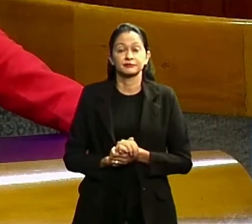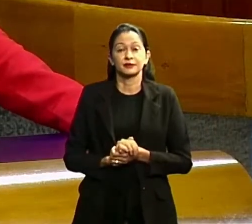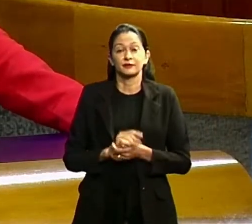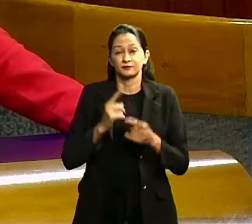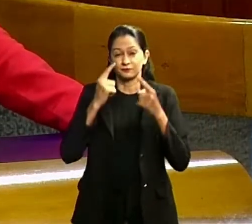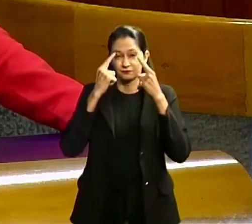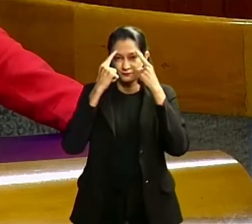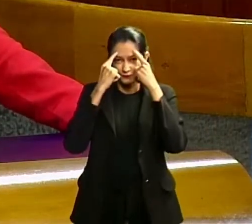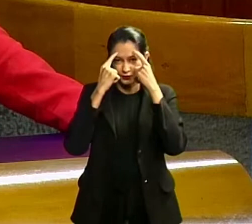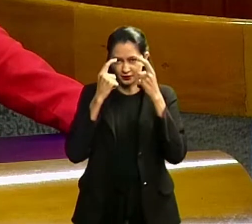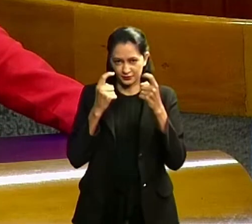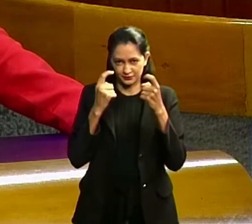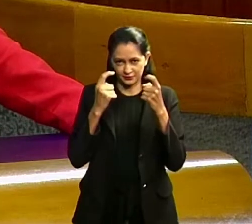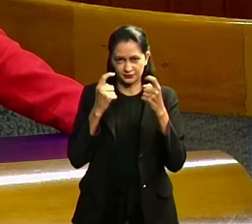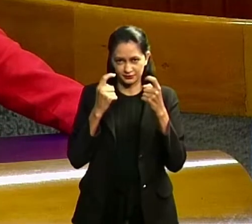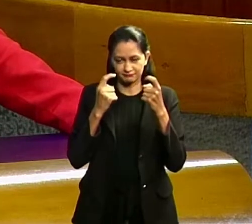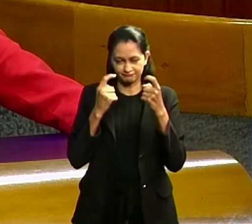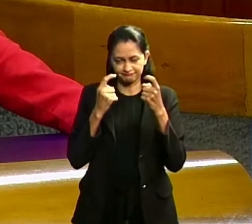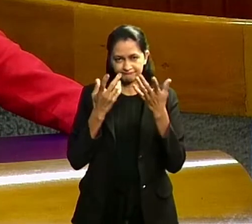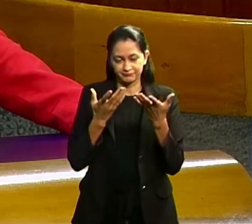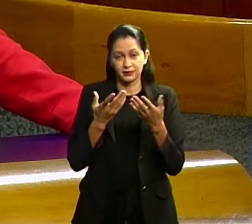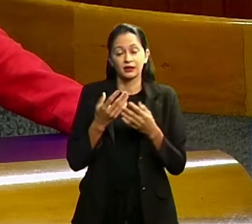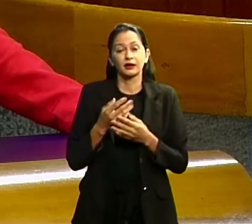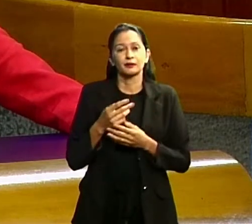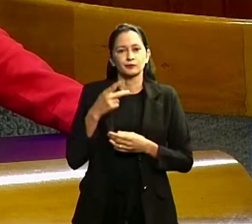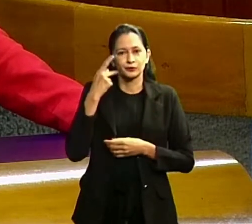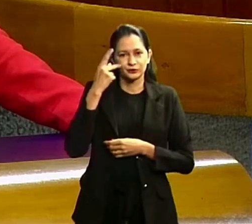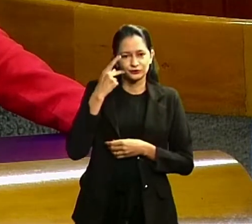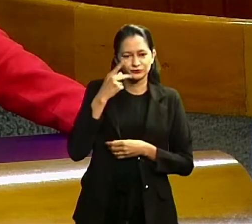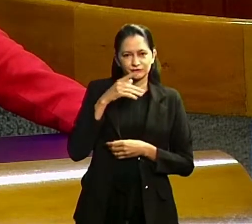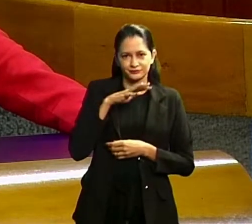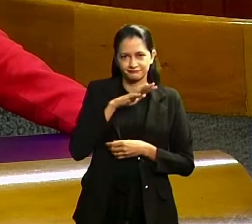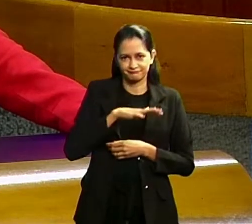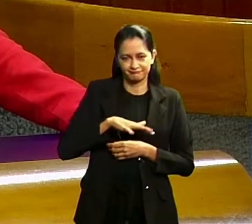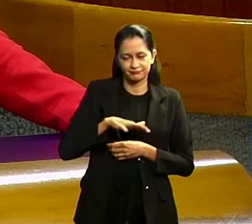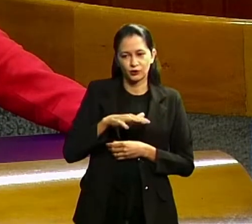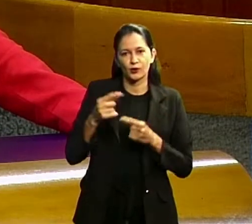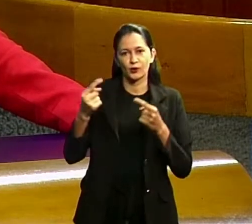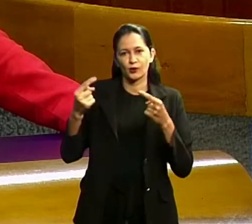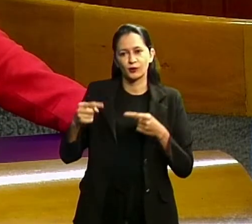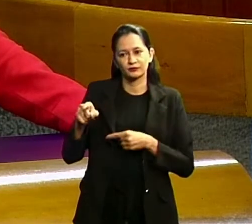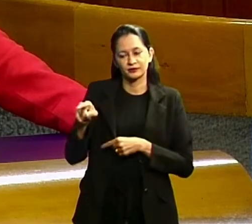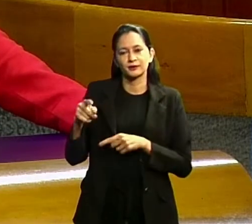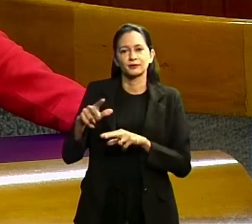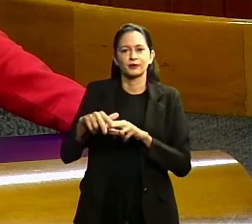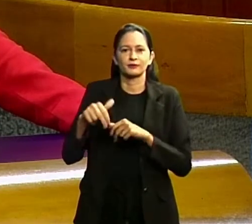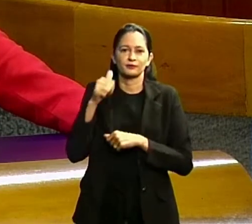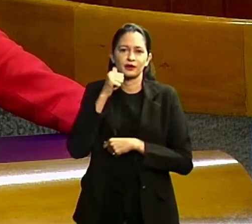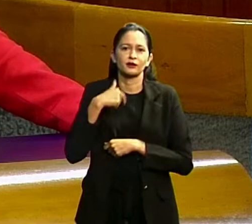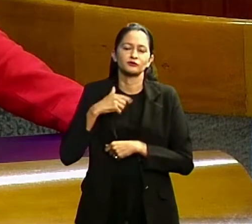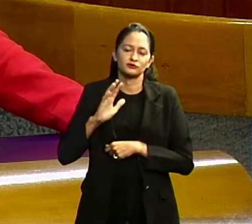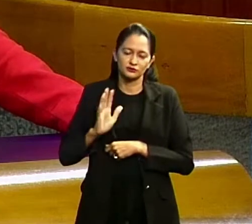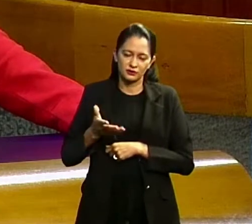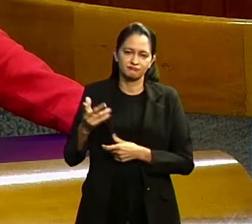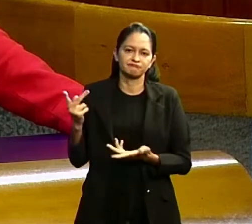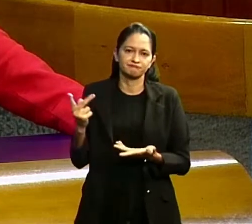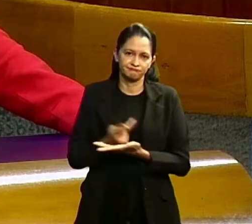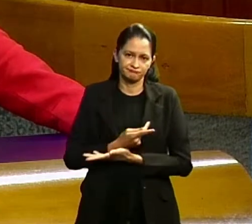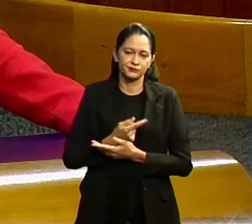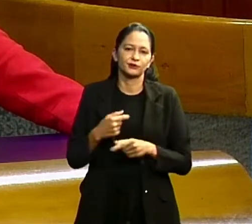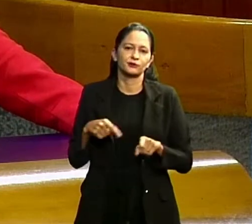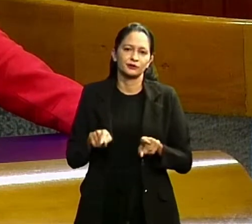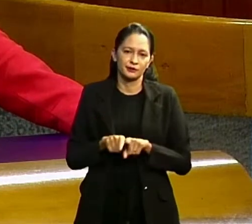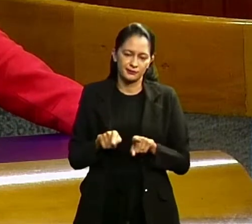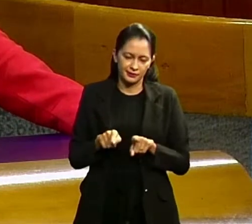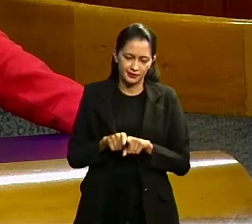violência política de gênero contra a mulher. Como todos sabem, eu também já fui vítima, né?